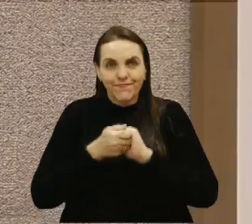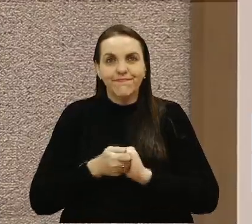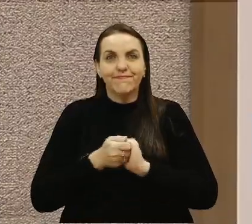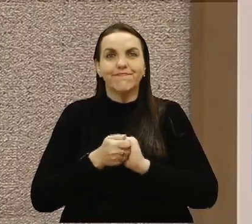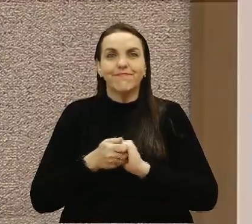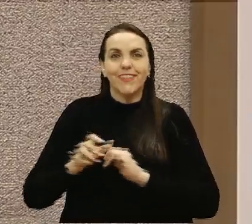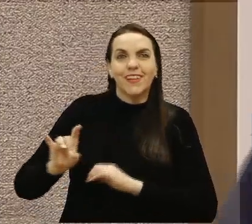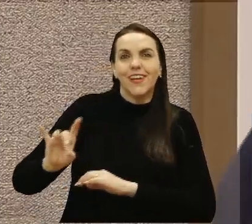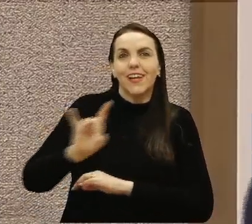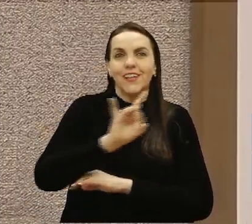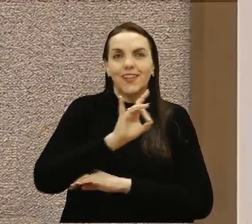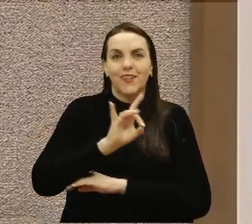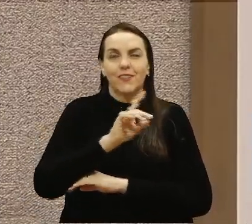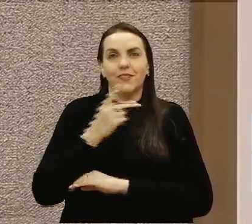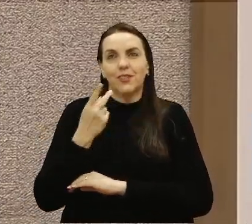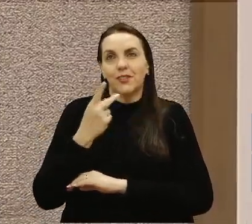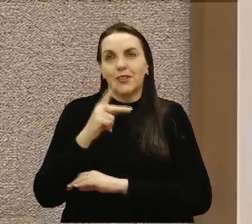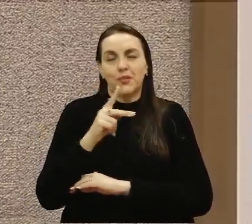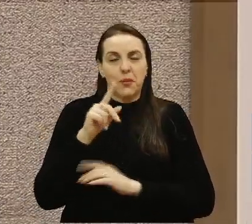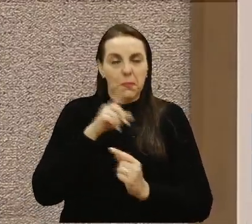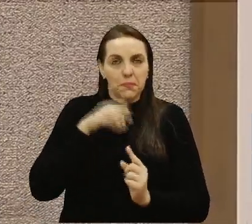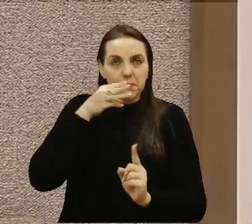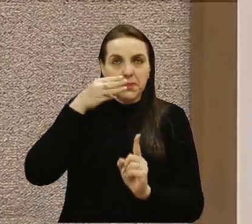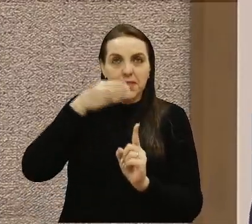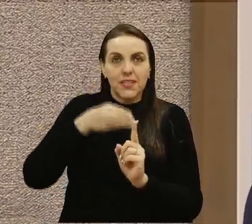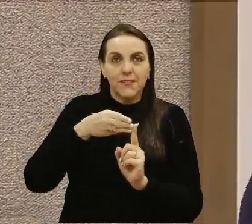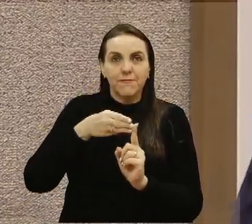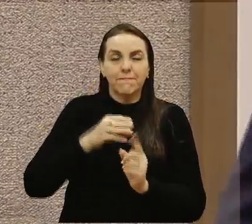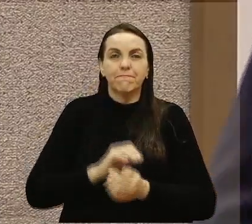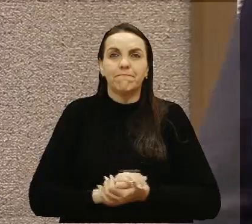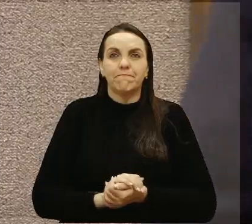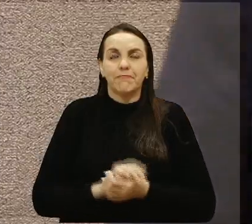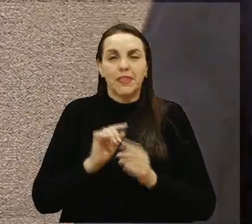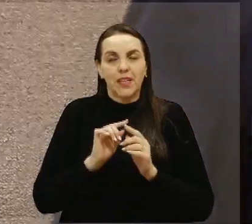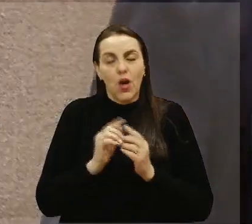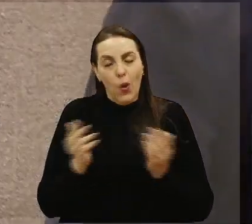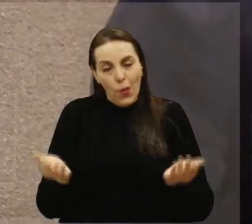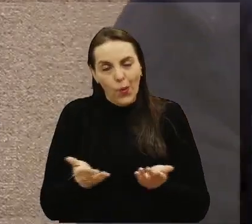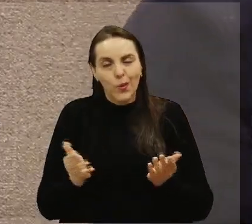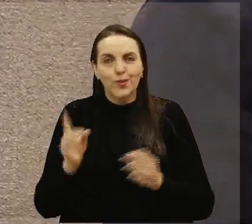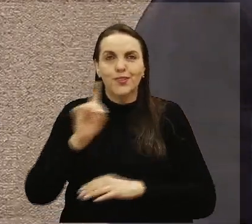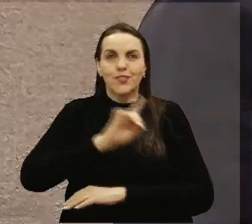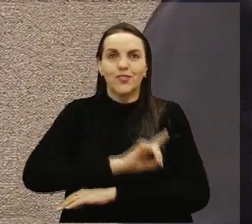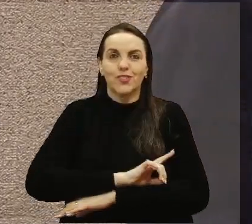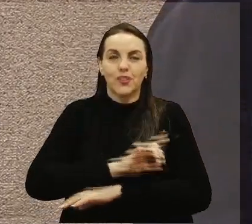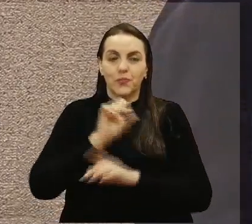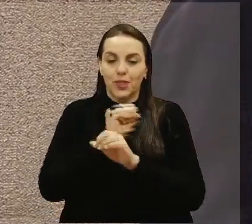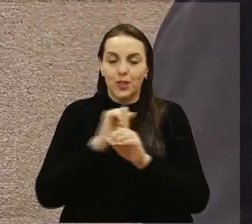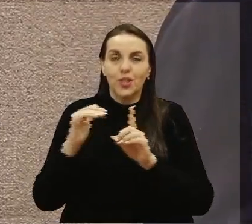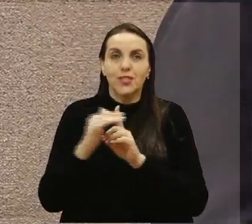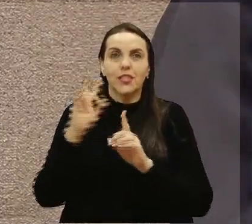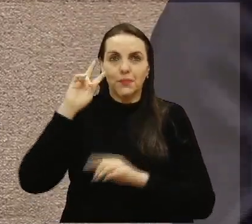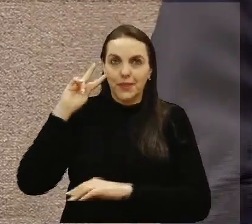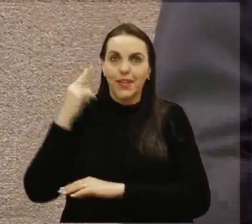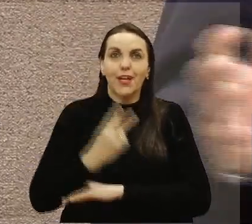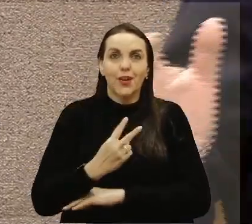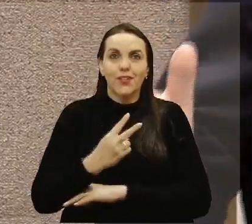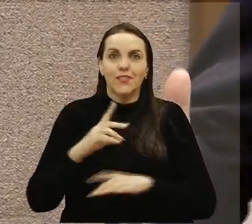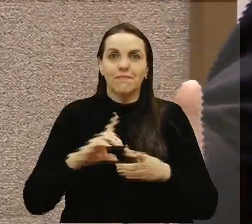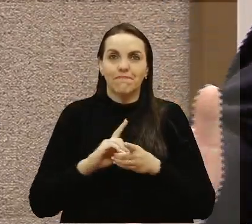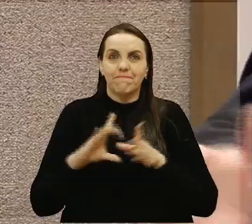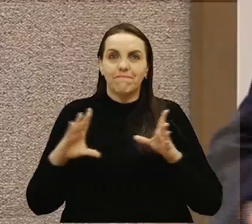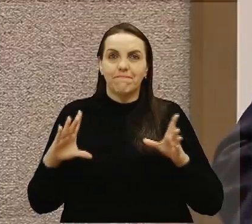um na sua missão, né? Peço a palavra. Mas que hoje é um dia que a sociedade precisa reconhecer. A